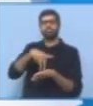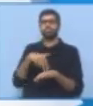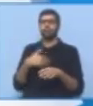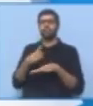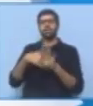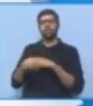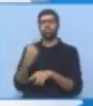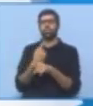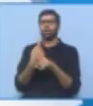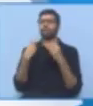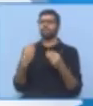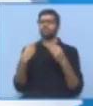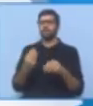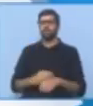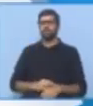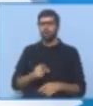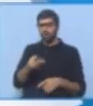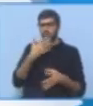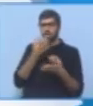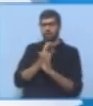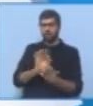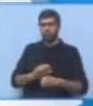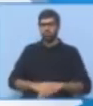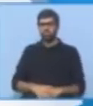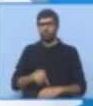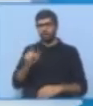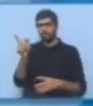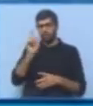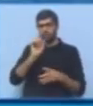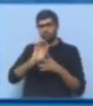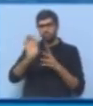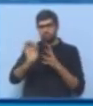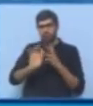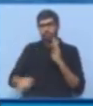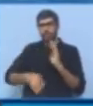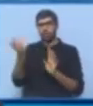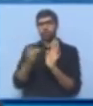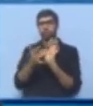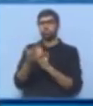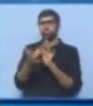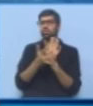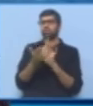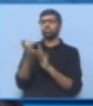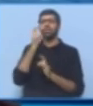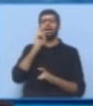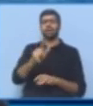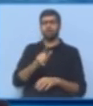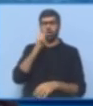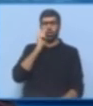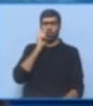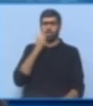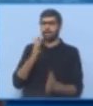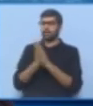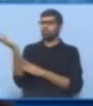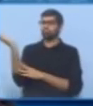final. Isto é maravilhoso. Não é? Isto é das melhores definições que se podem dar de Jesus. Quem é Jesus? Um homem enviado